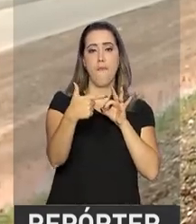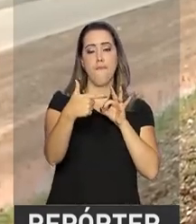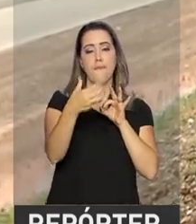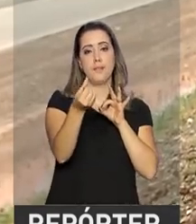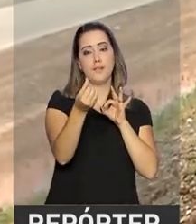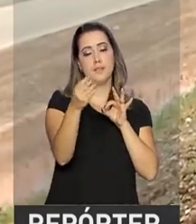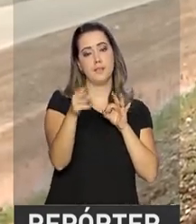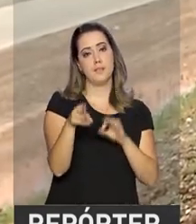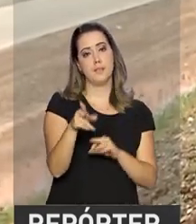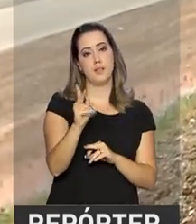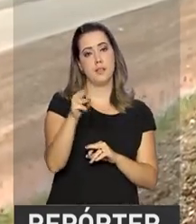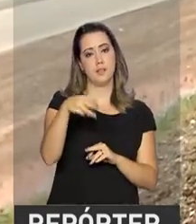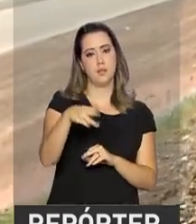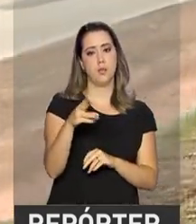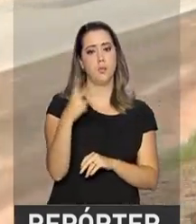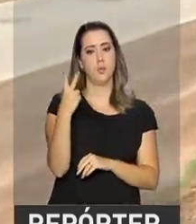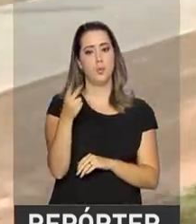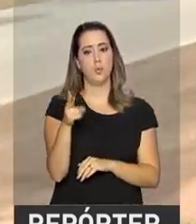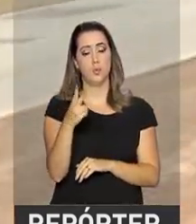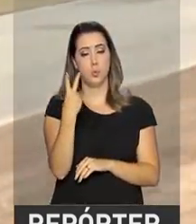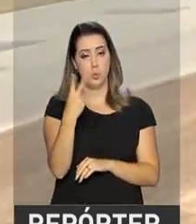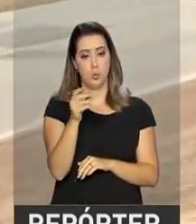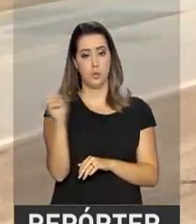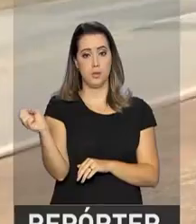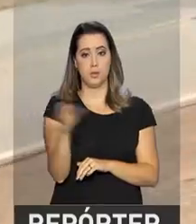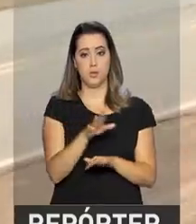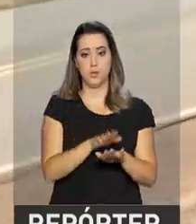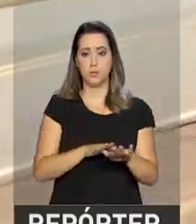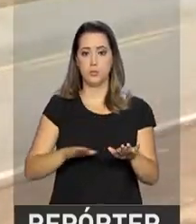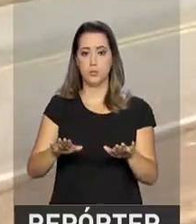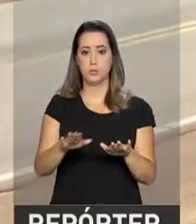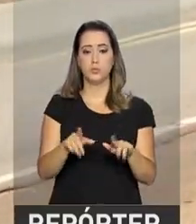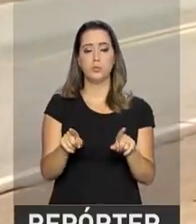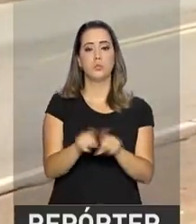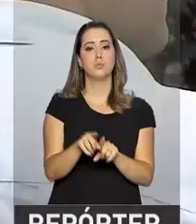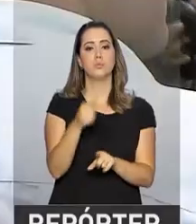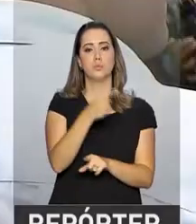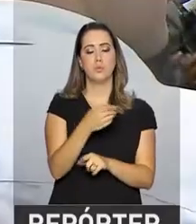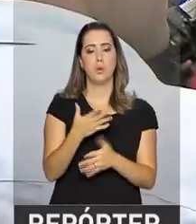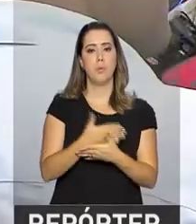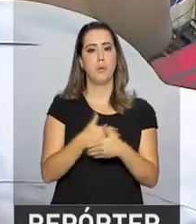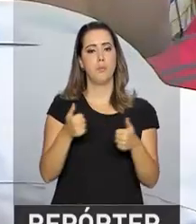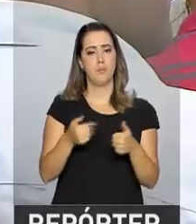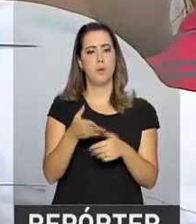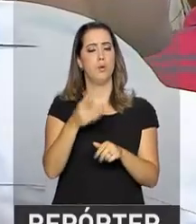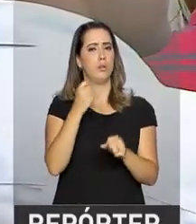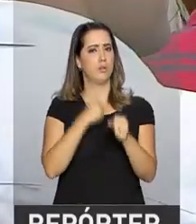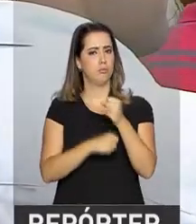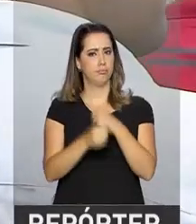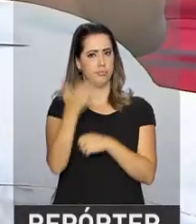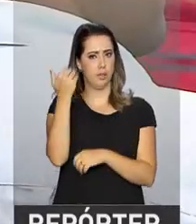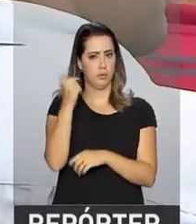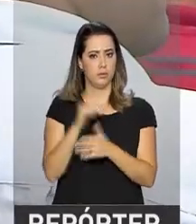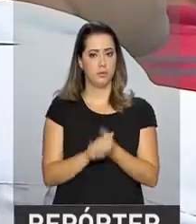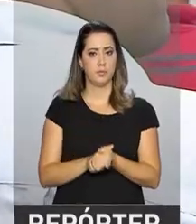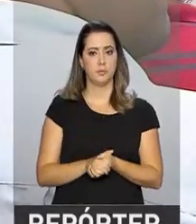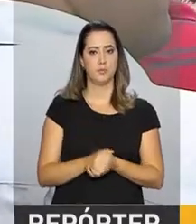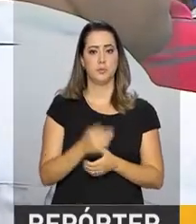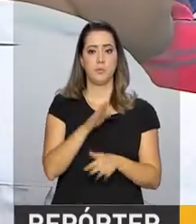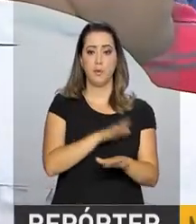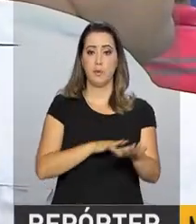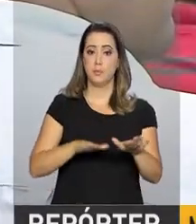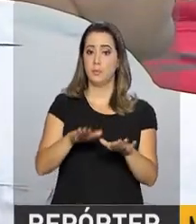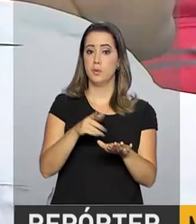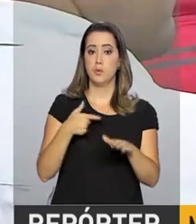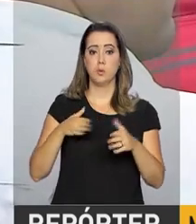de duas novas faixas, as pistas antigas estão sendo recuperadas. É a obra rodoviária mais importante do estado